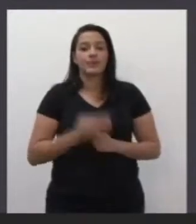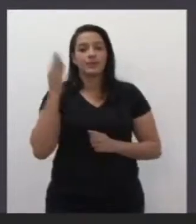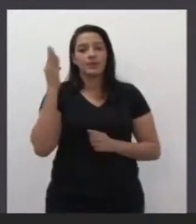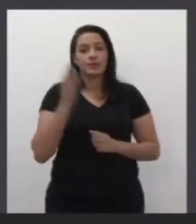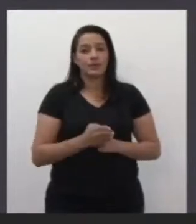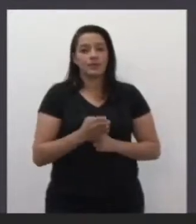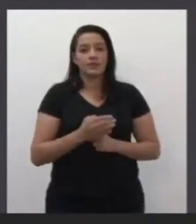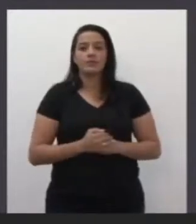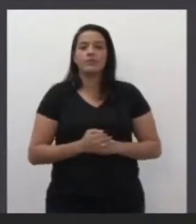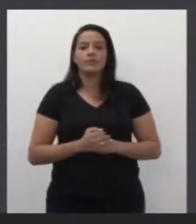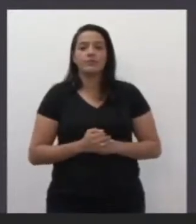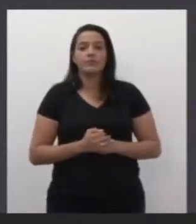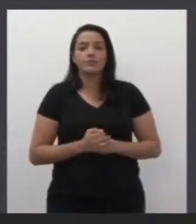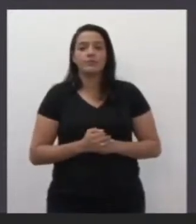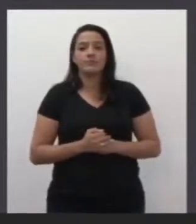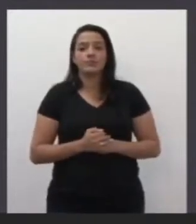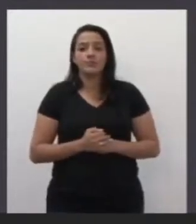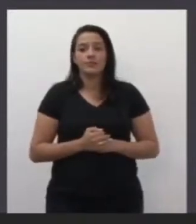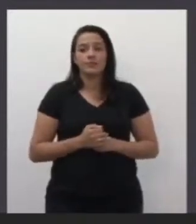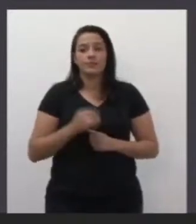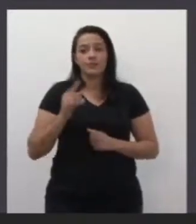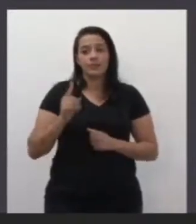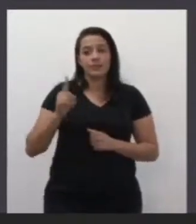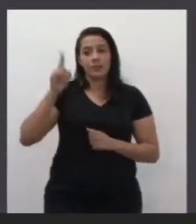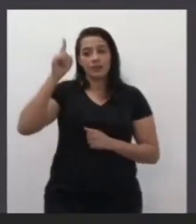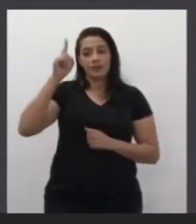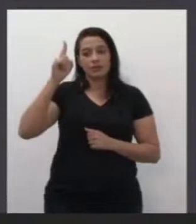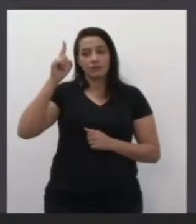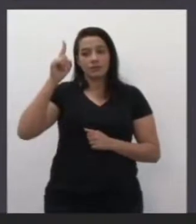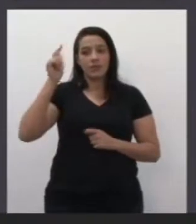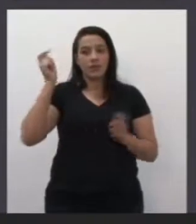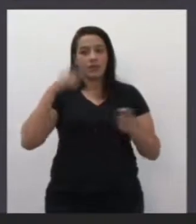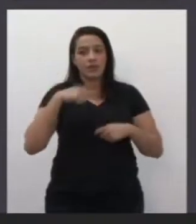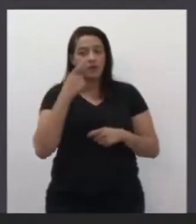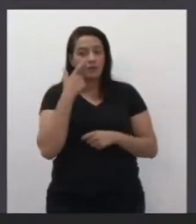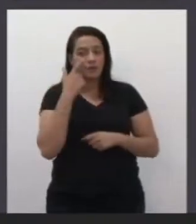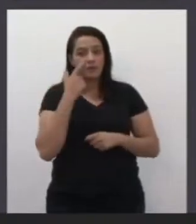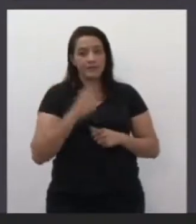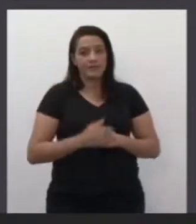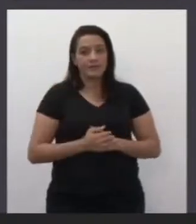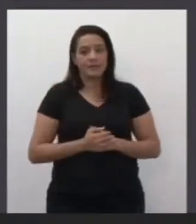Descomplica.com.br, aqui no canto superior, aqui em cima da minha tela, deve dar para ver, né?